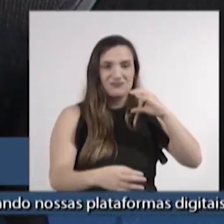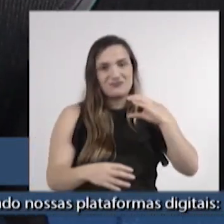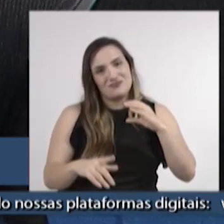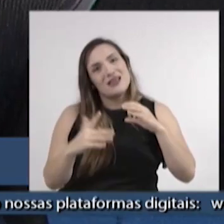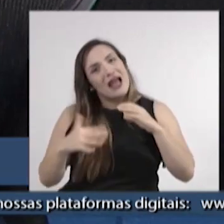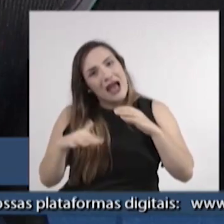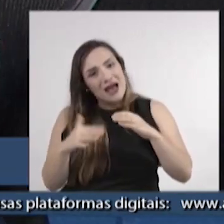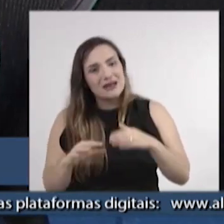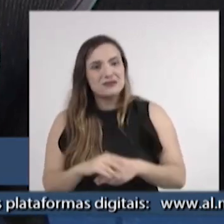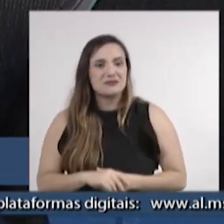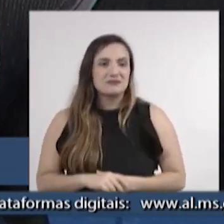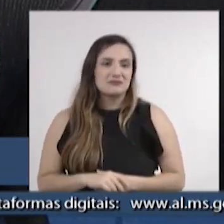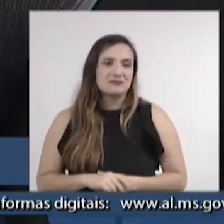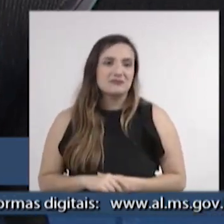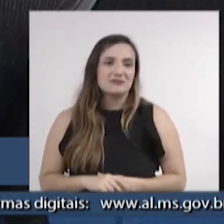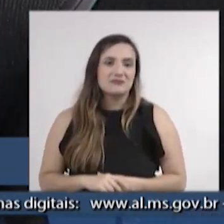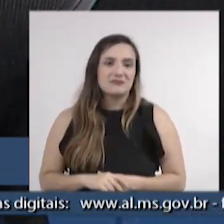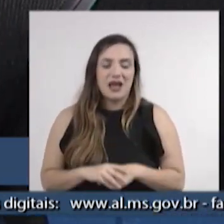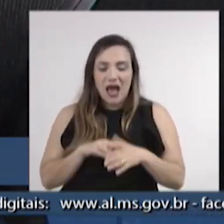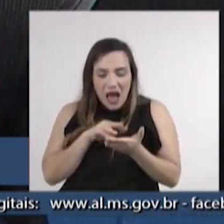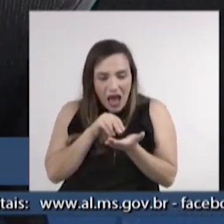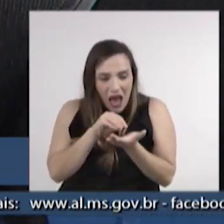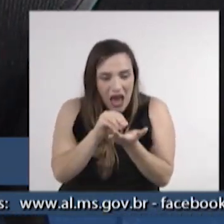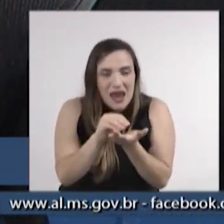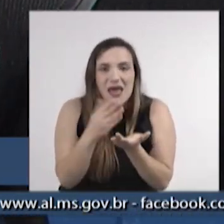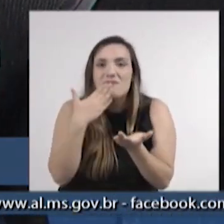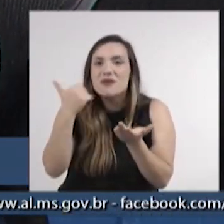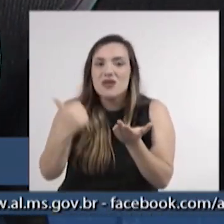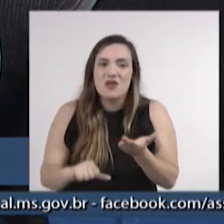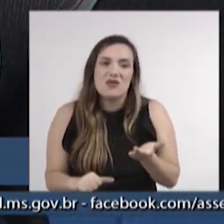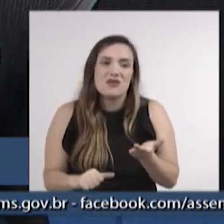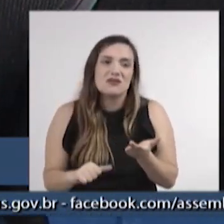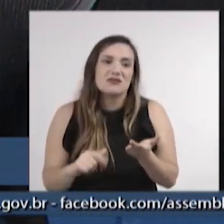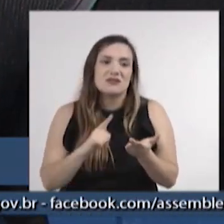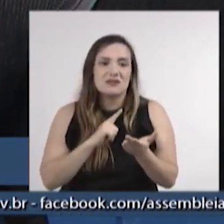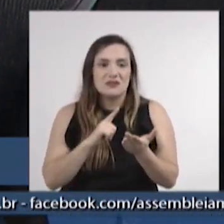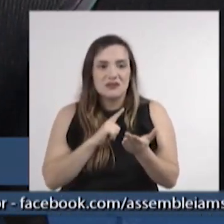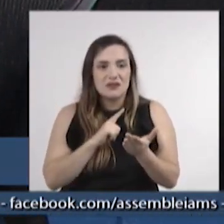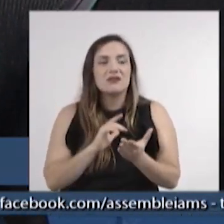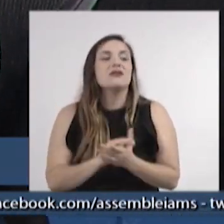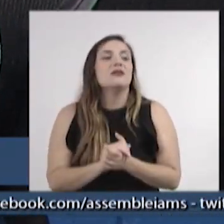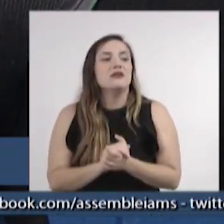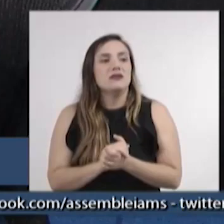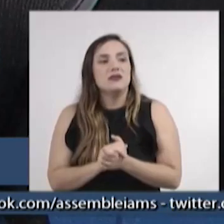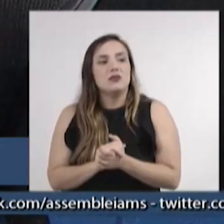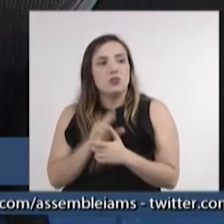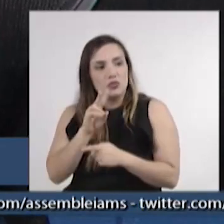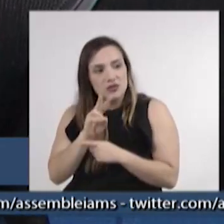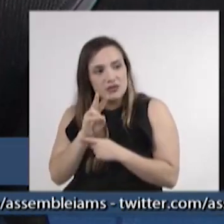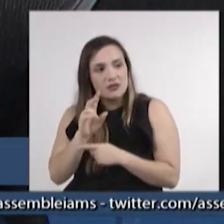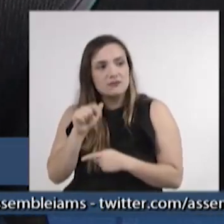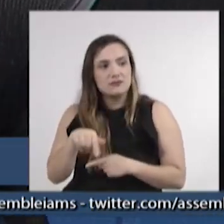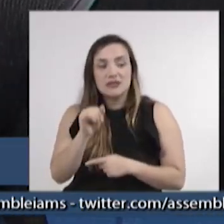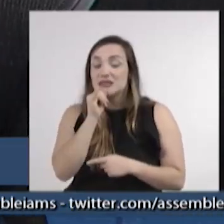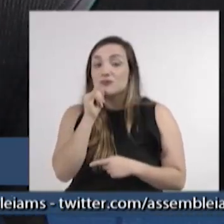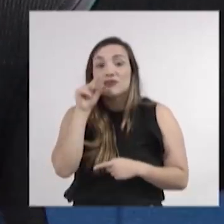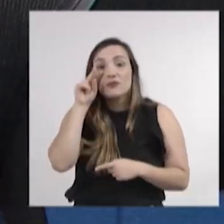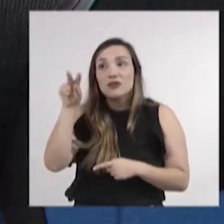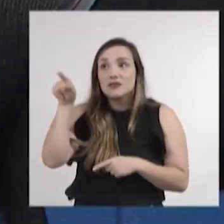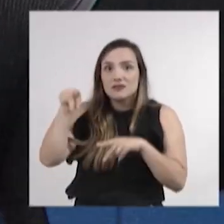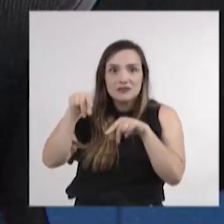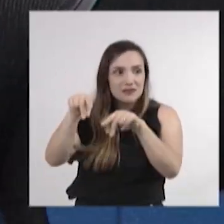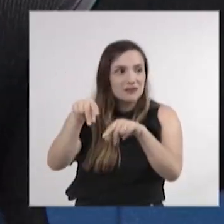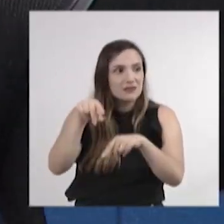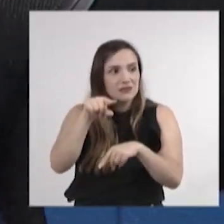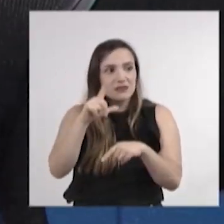elevado. Então, por isso que a areia é o pior tipo de sedimento para a questão de operação de um reservatório. Exemplo aí do que acontece no rio de